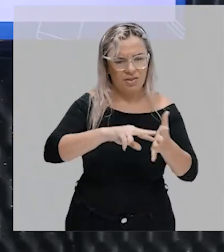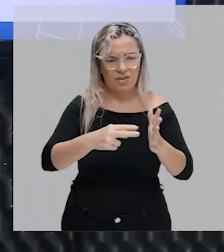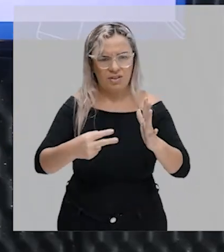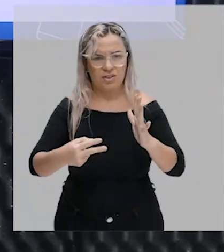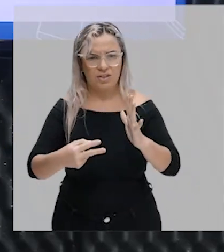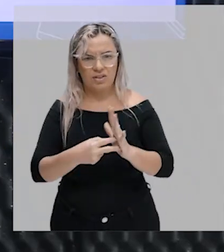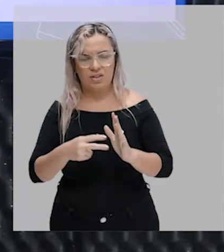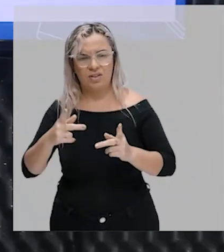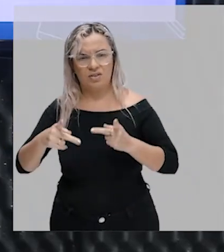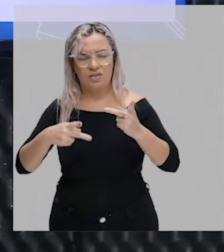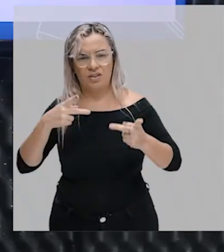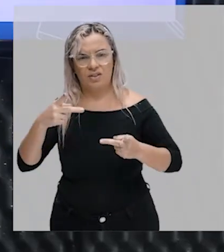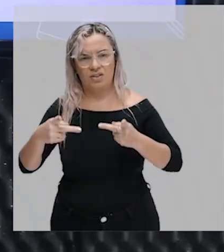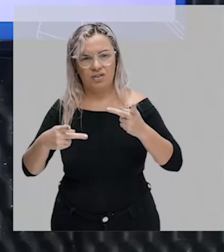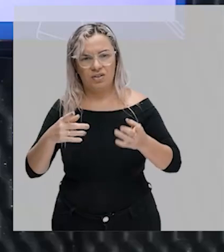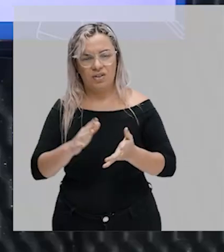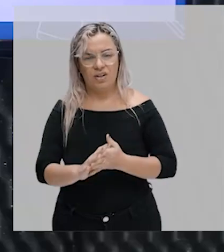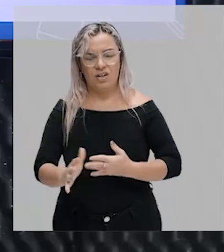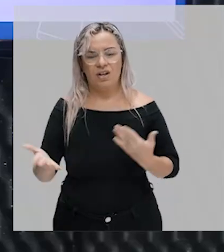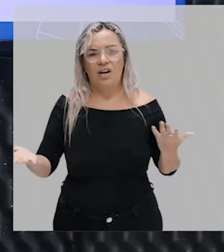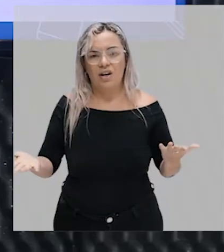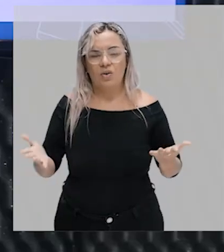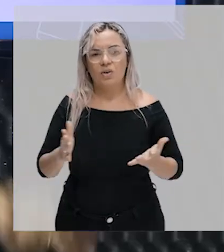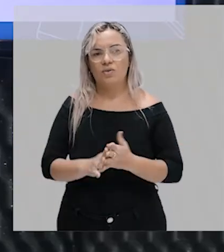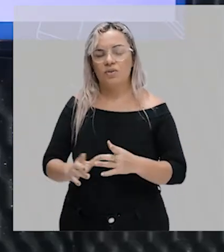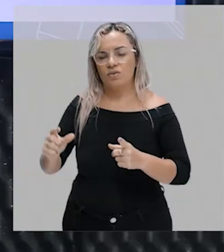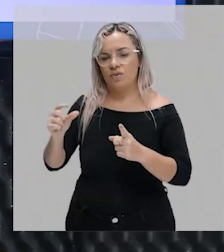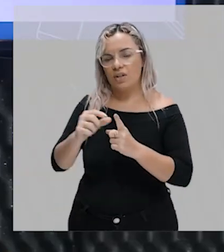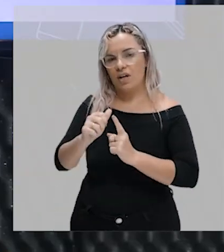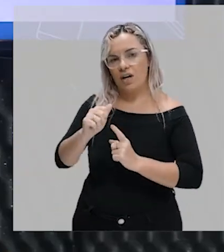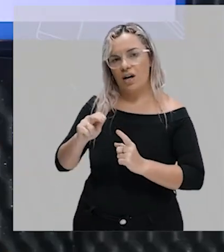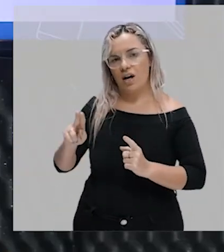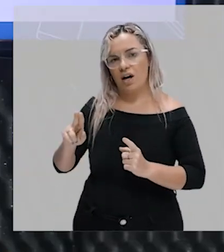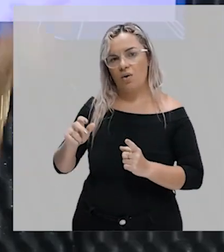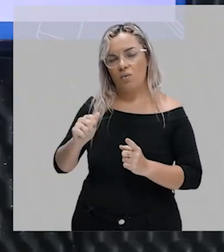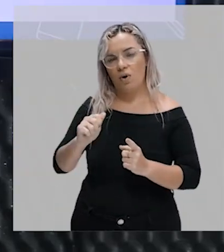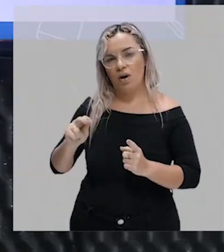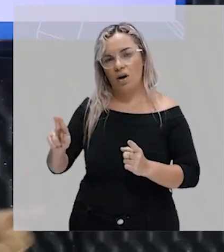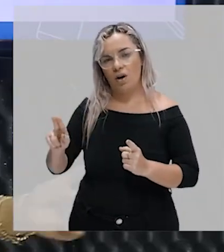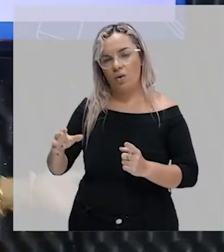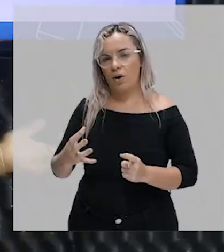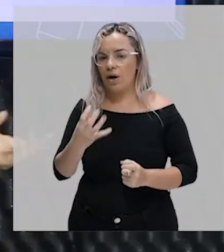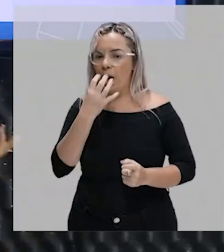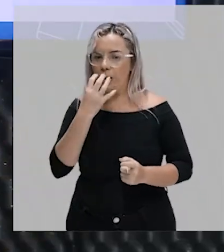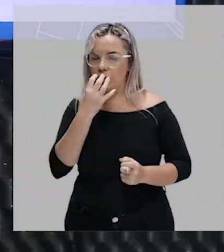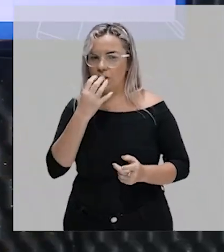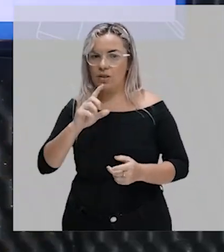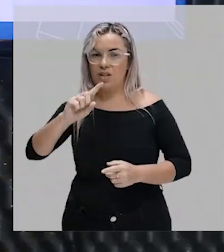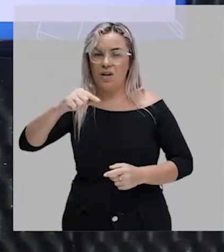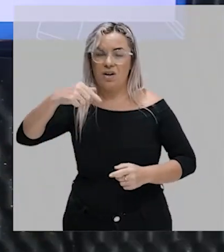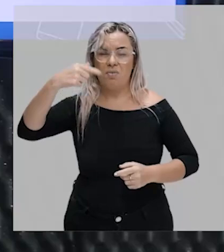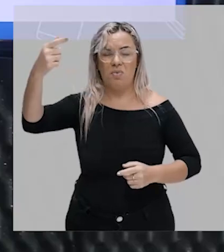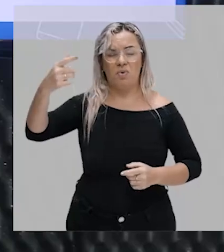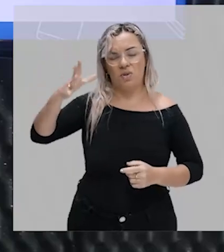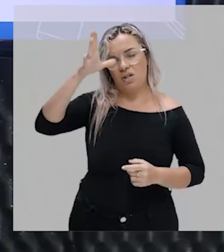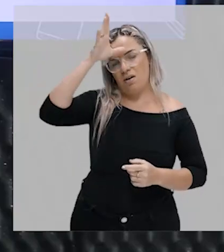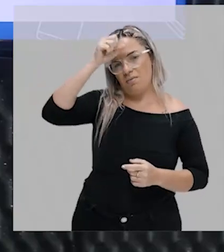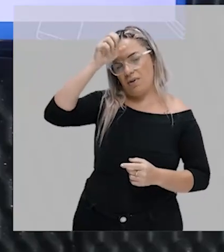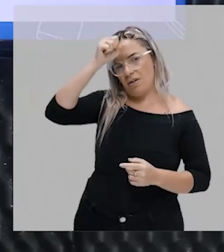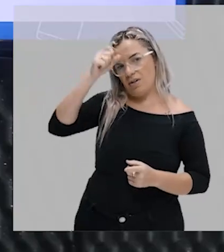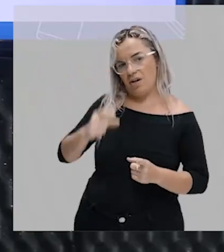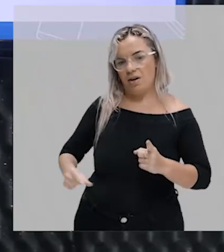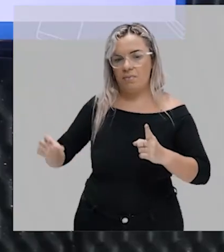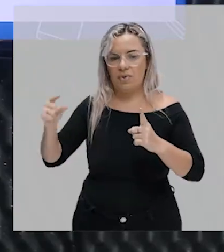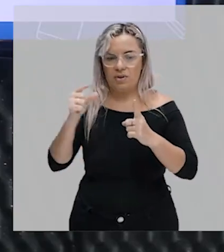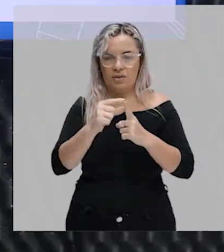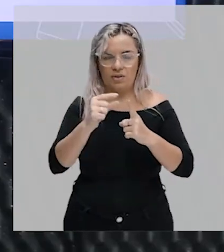para a criança uau, au, ela olha um cachorro, ela vai chamar o cachorro de uau, au. E aí depois que ela vai aprender que o nome dele é cachorro. E o uau,